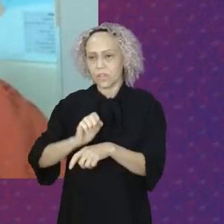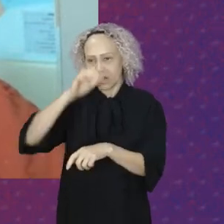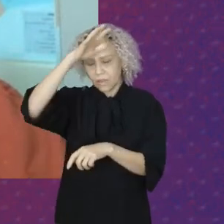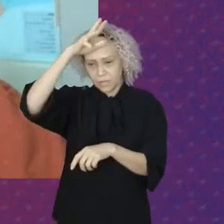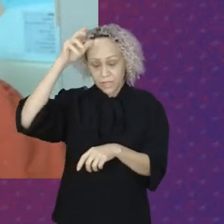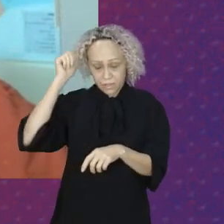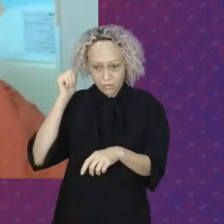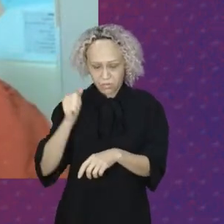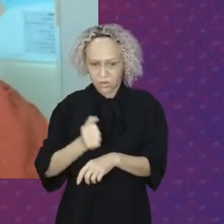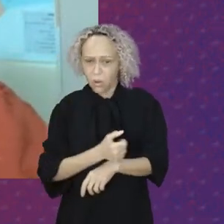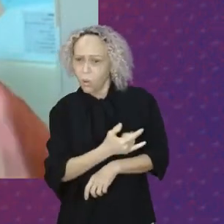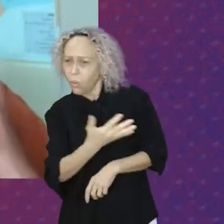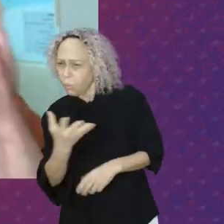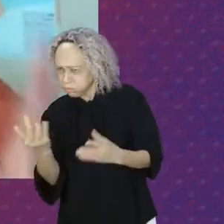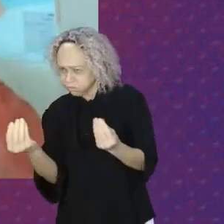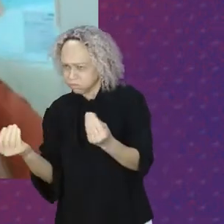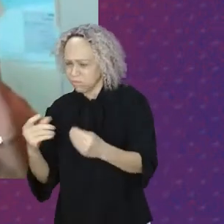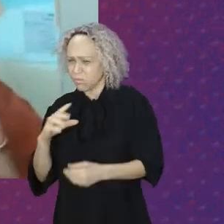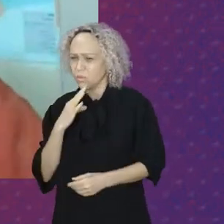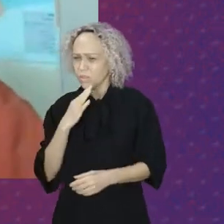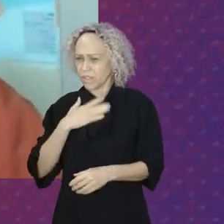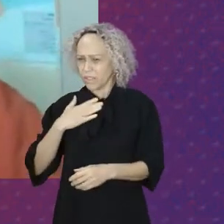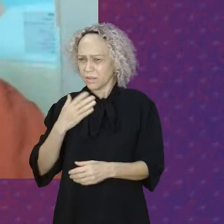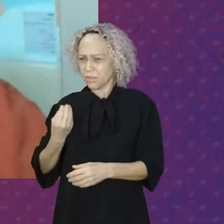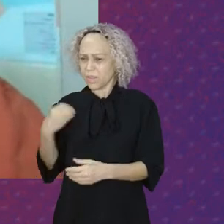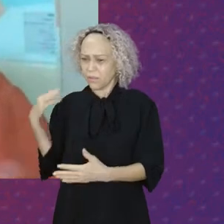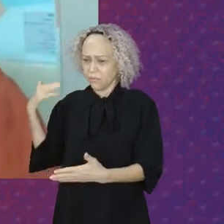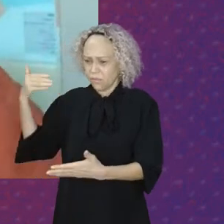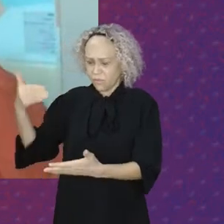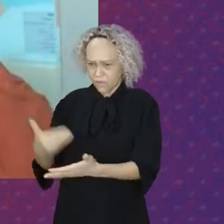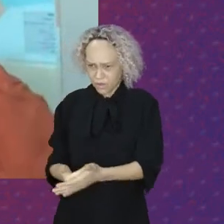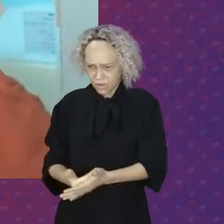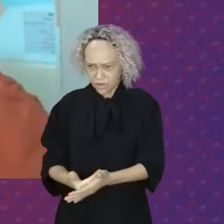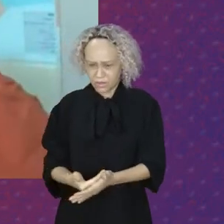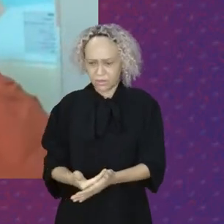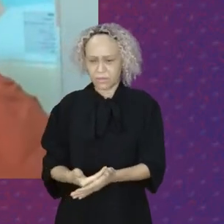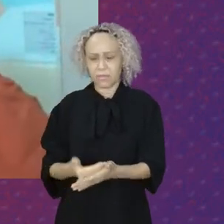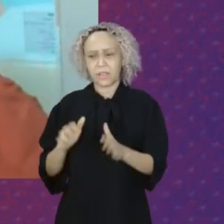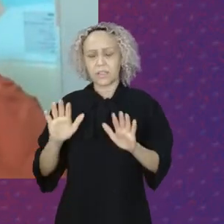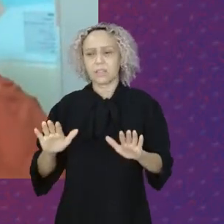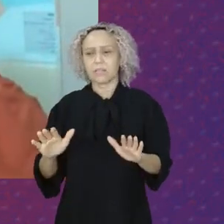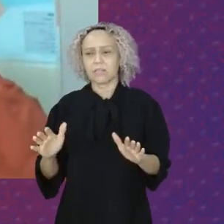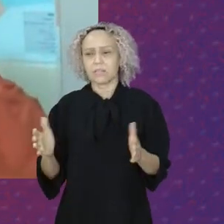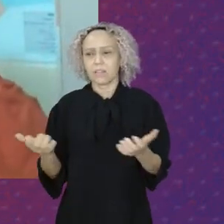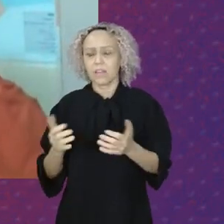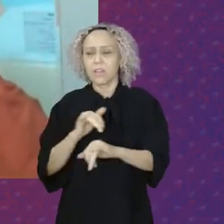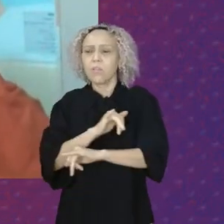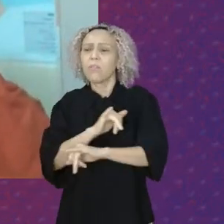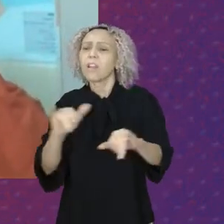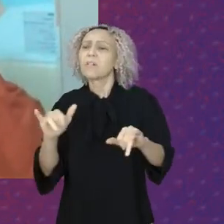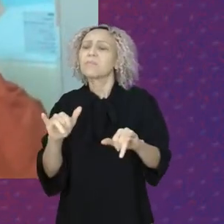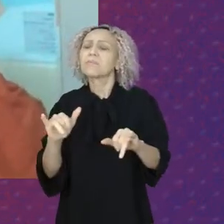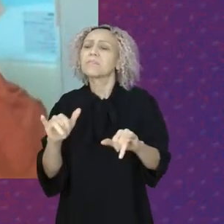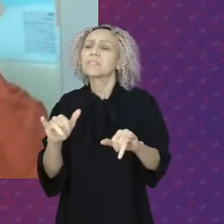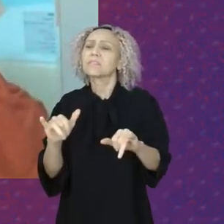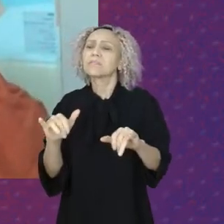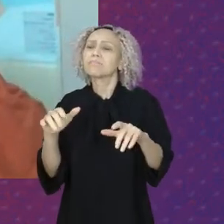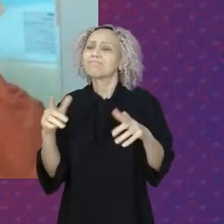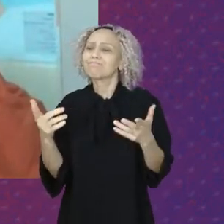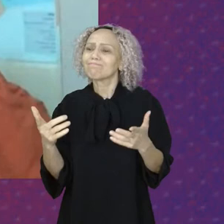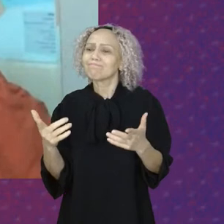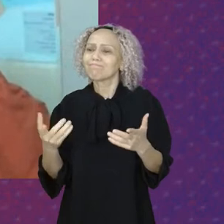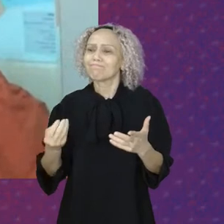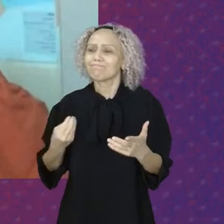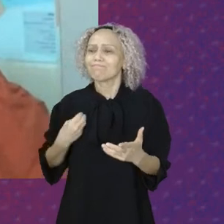pouco da minha trajetória, mas eu quero contar hoje e falar com vocês de um outro lugar